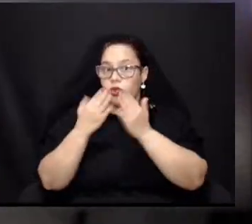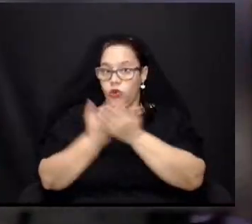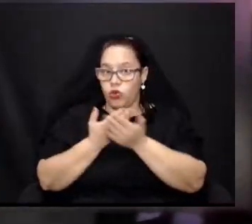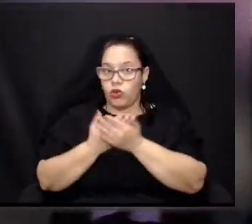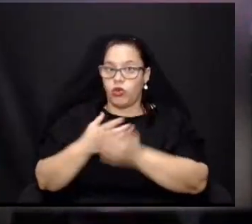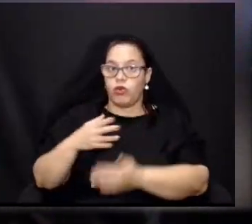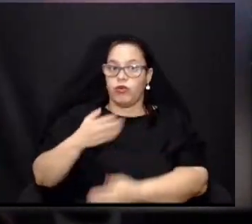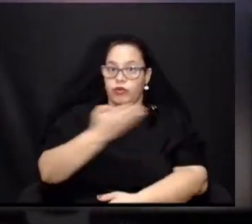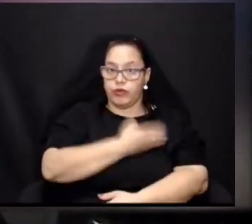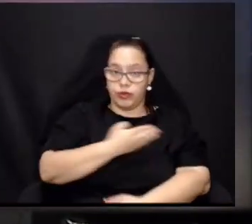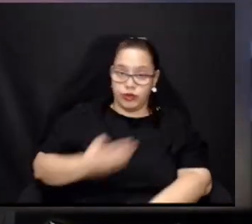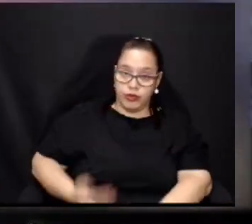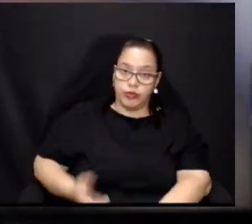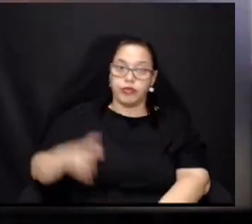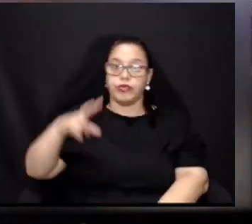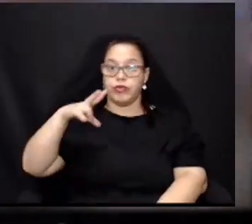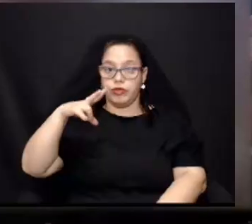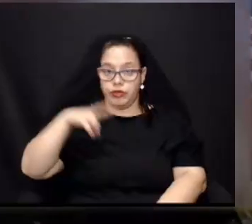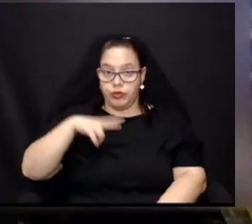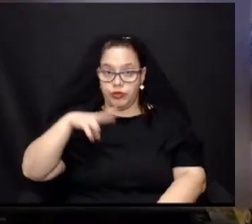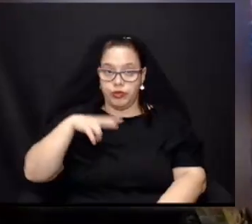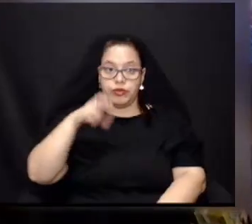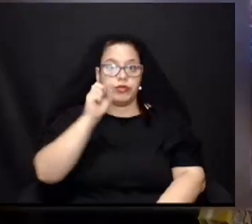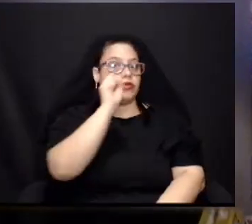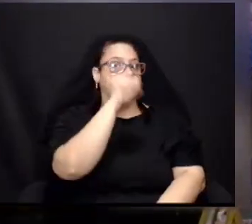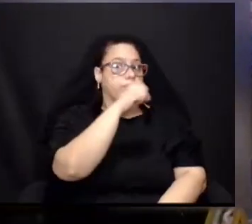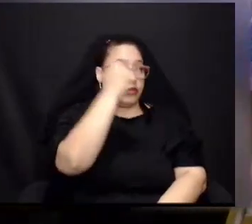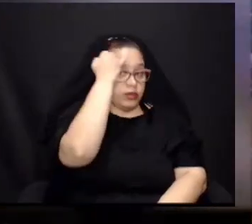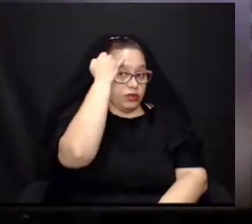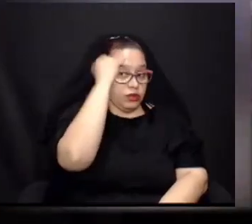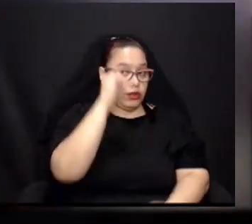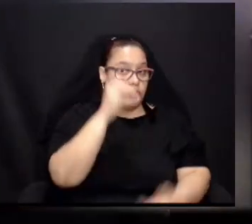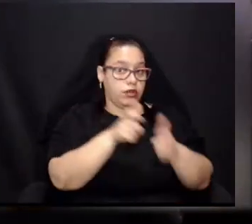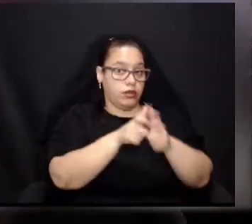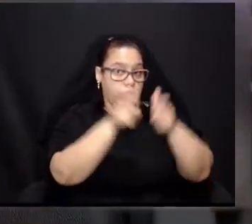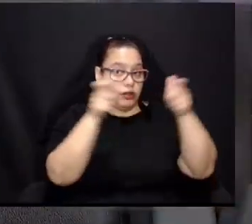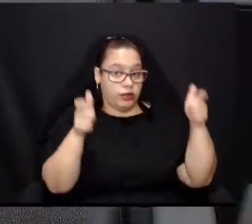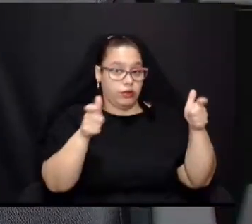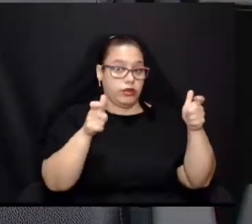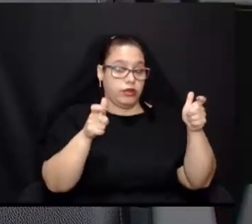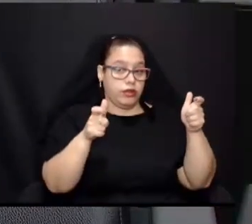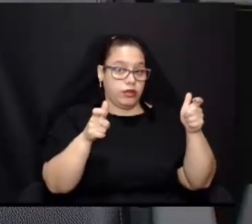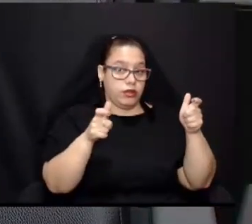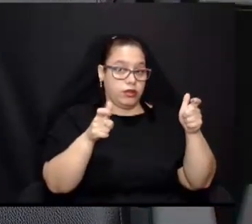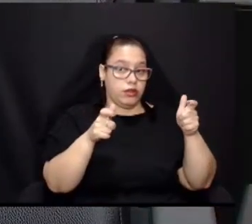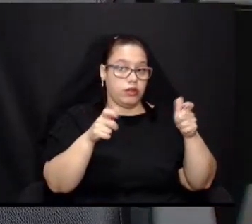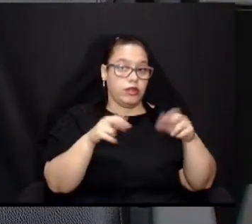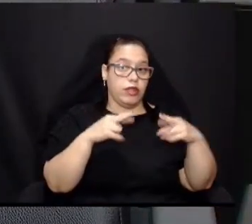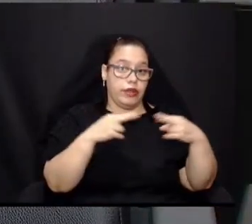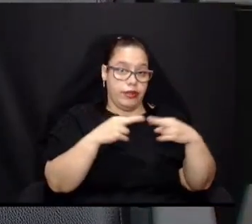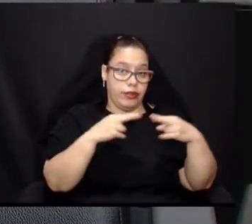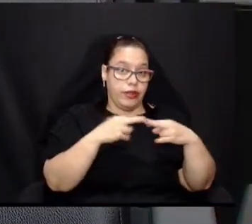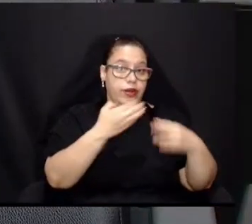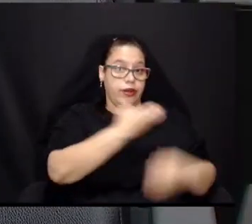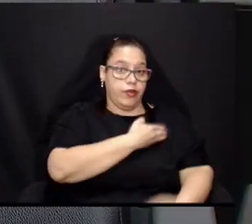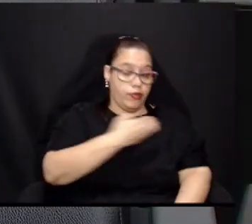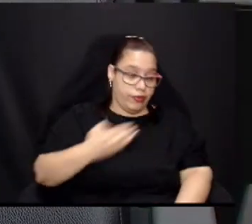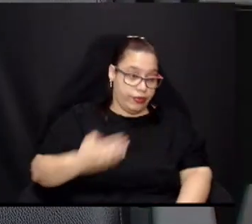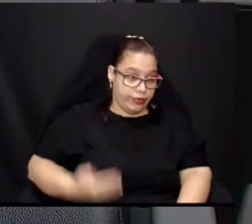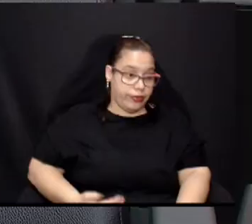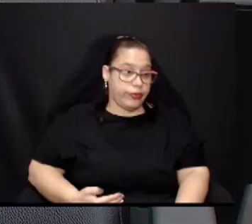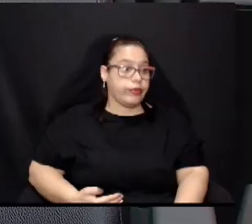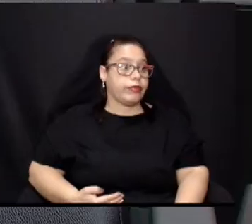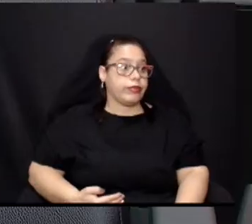para os particulares. Exatamente. Também, né? A ideia é abranger tanto a rede pública, né, quanto as